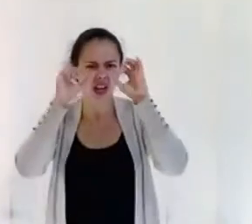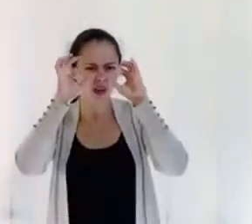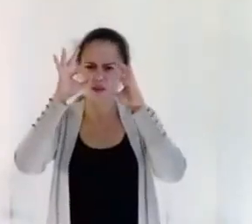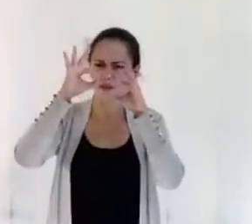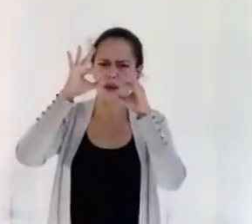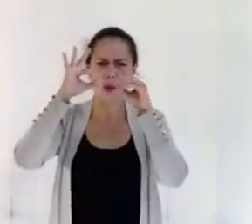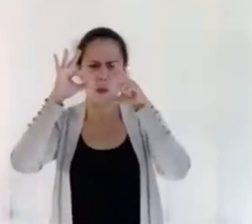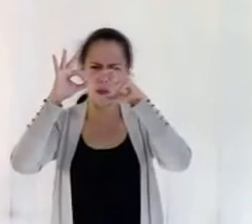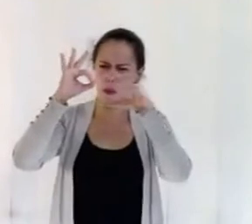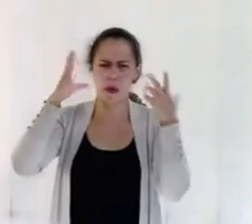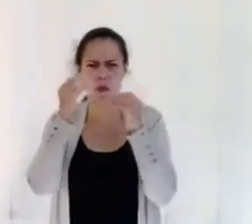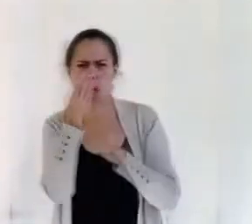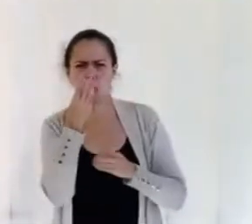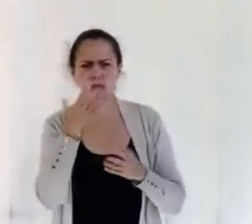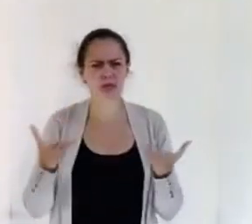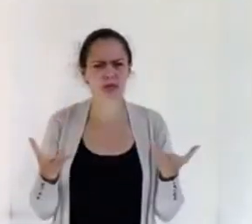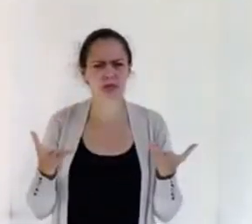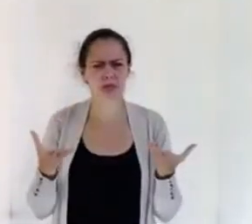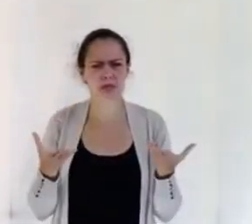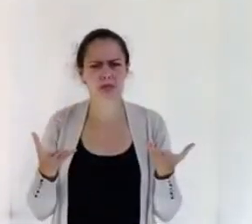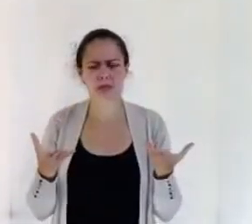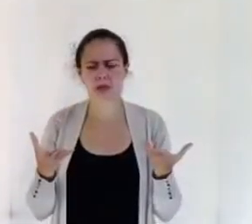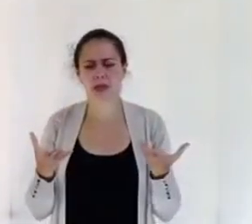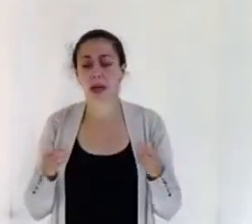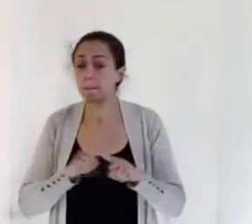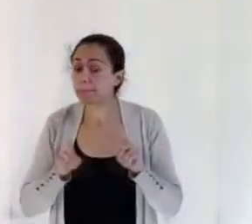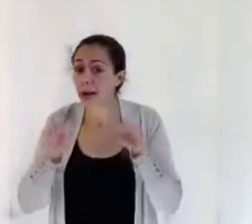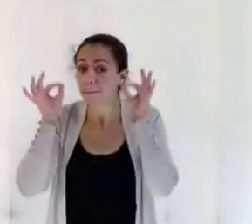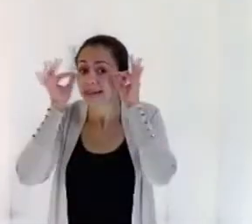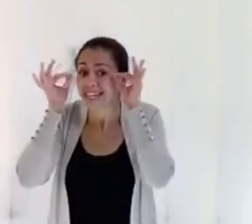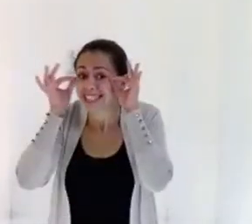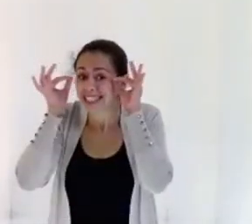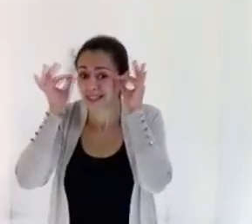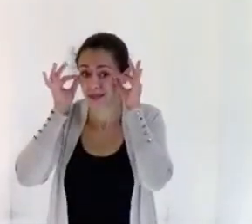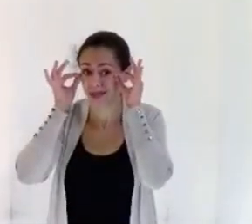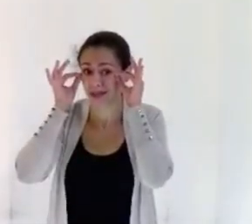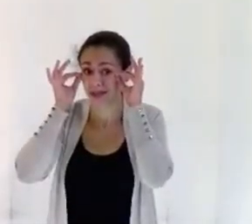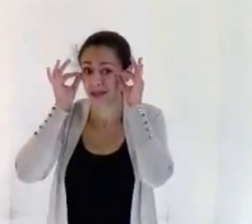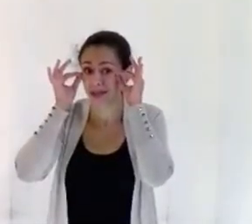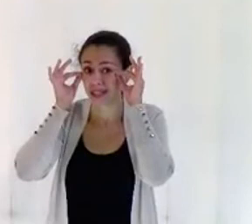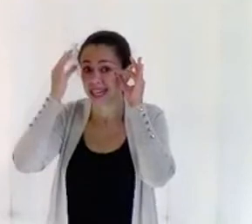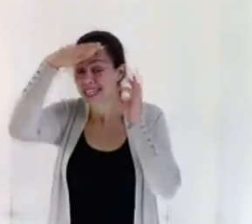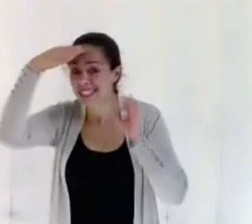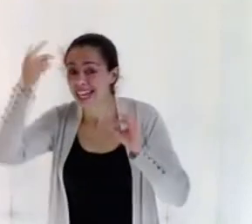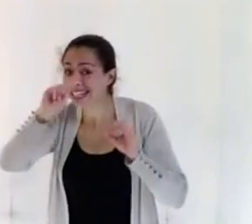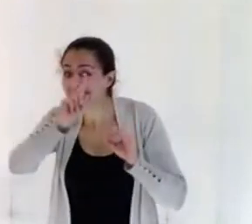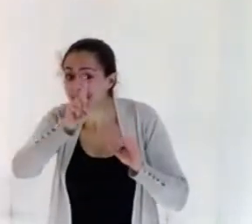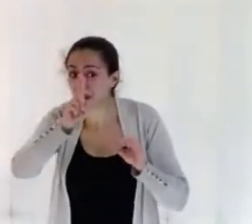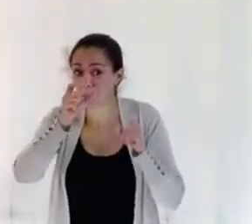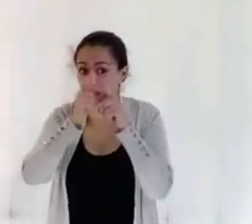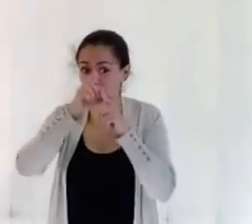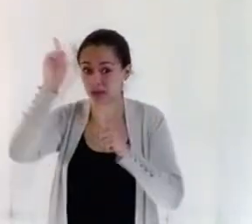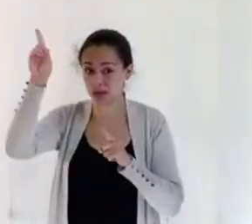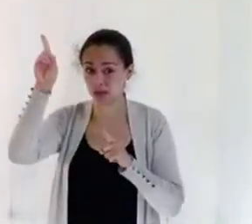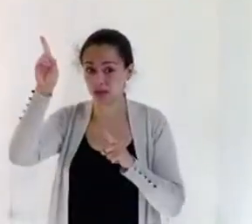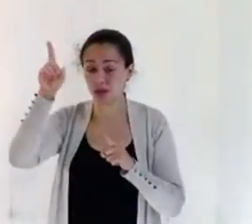igreja por ouvir esses grandes homens expondo a palavra de Deus. Mas a minha exortação para